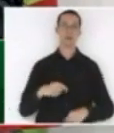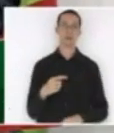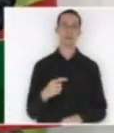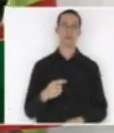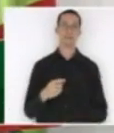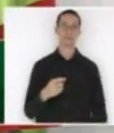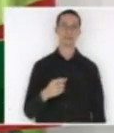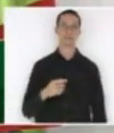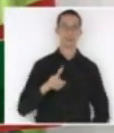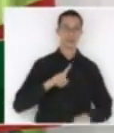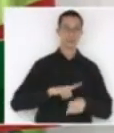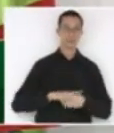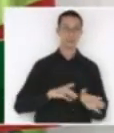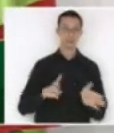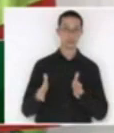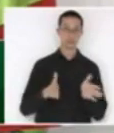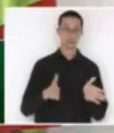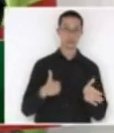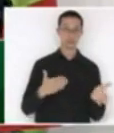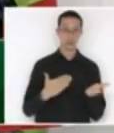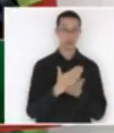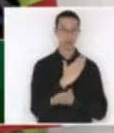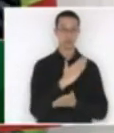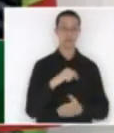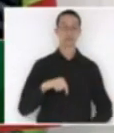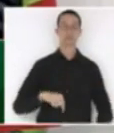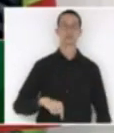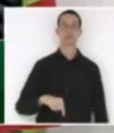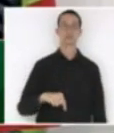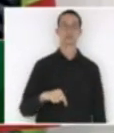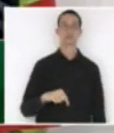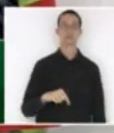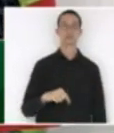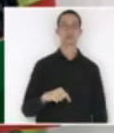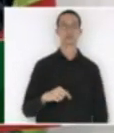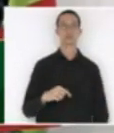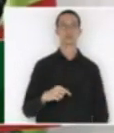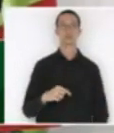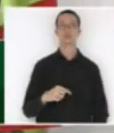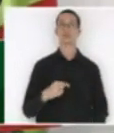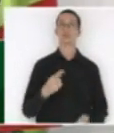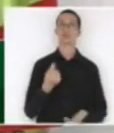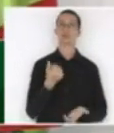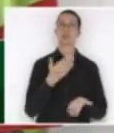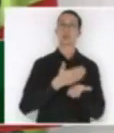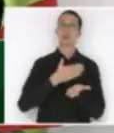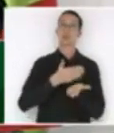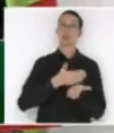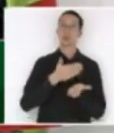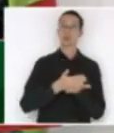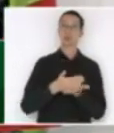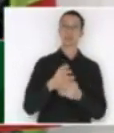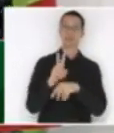momento que nós acabamos de aprovar nessa casa, o financiamento do BNDES de